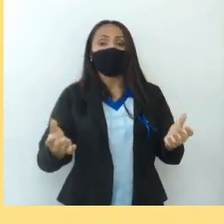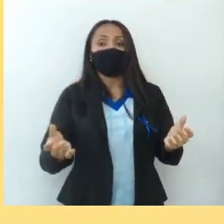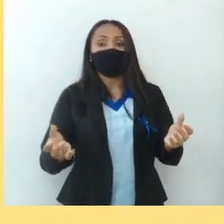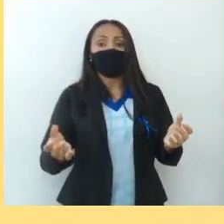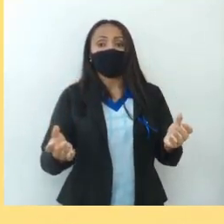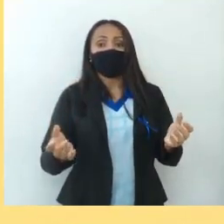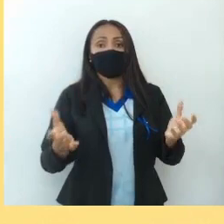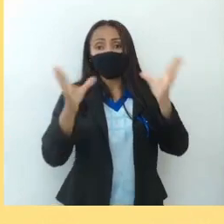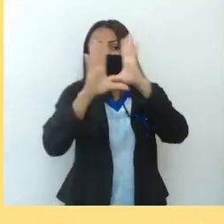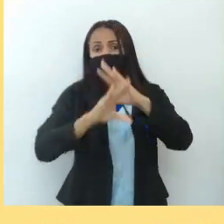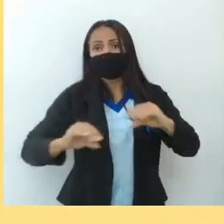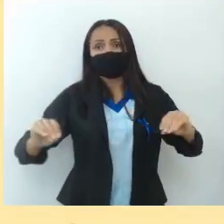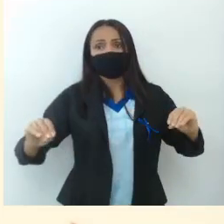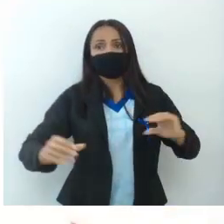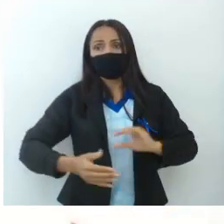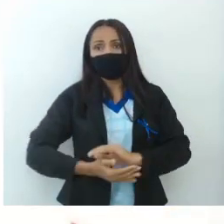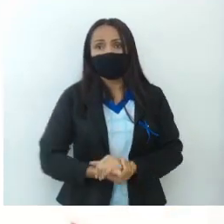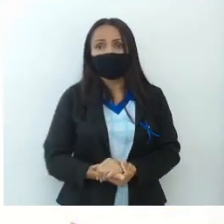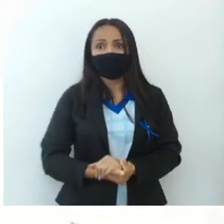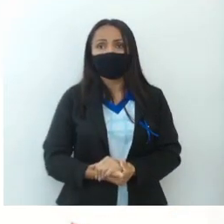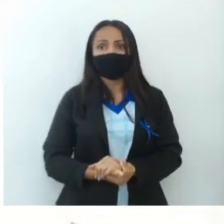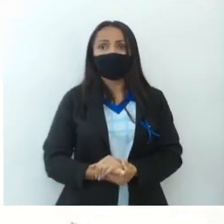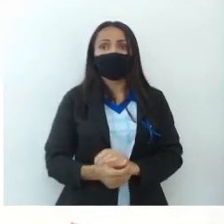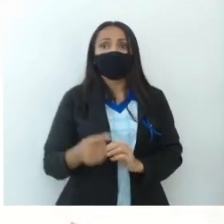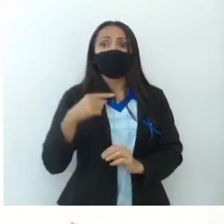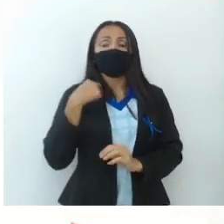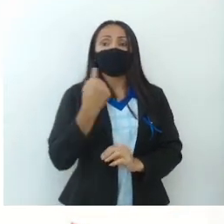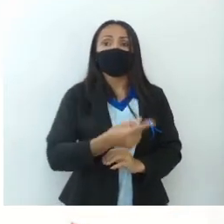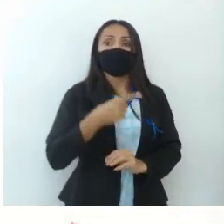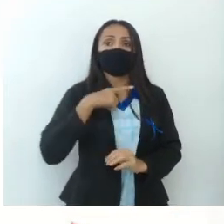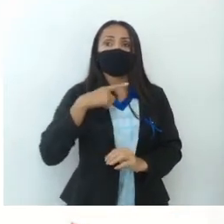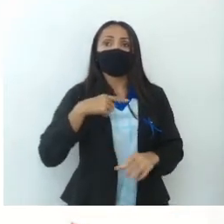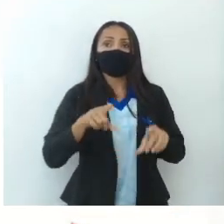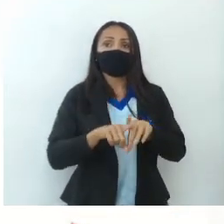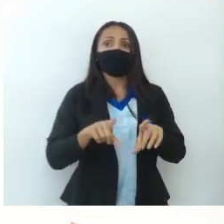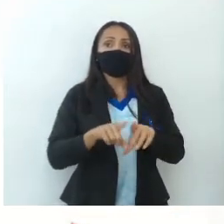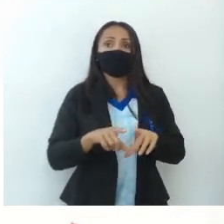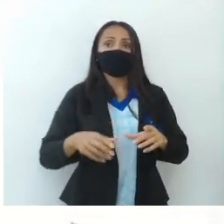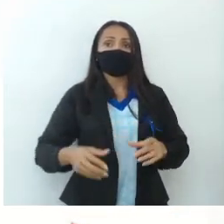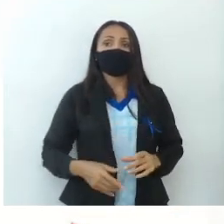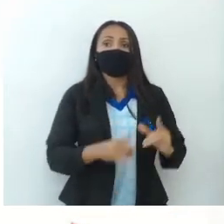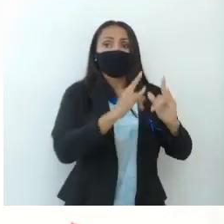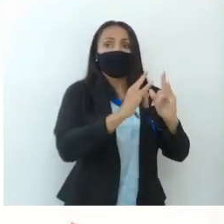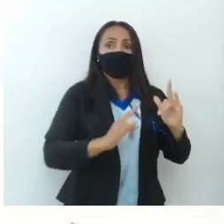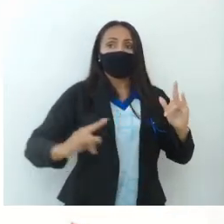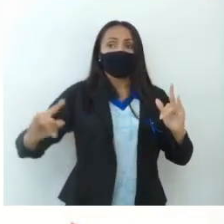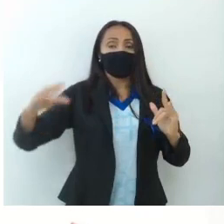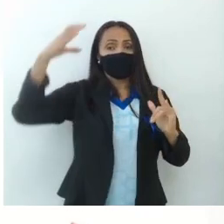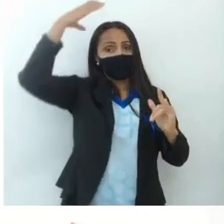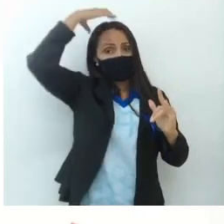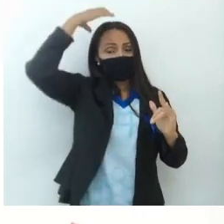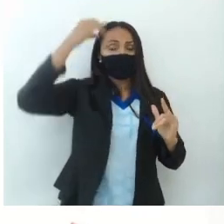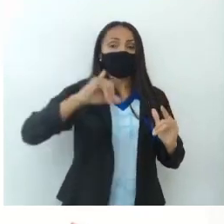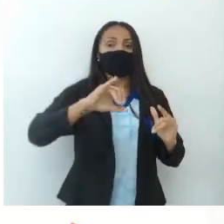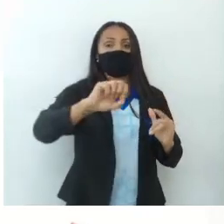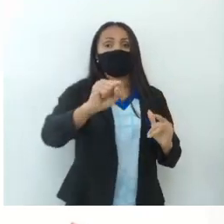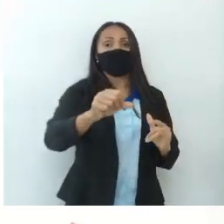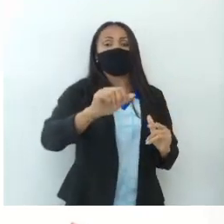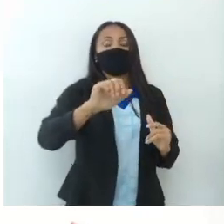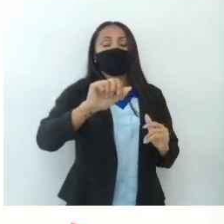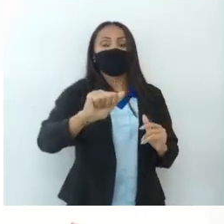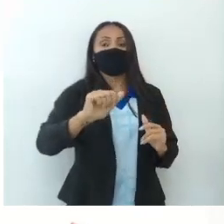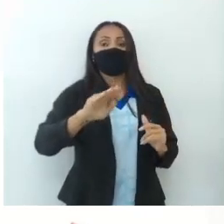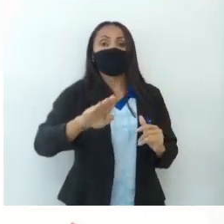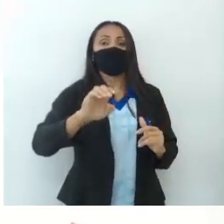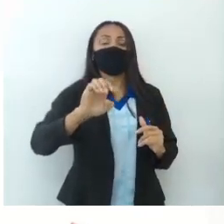desfeito. E também nós temos agora aqui, certo? É a ponte, né, Princesa Isabel. Você vai mostrando a paisagem aí,